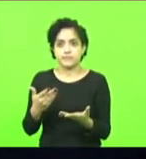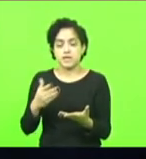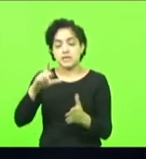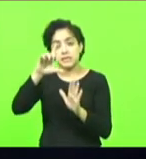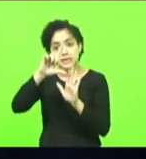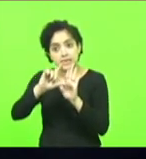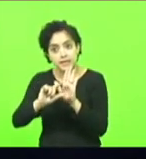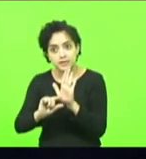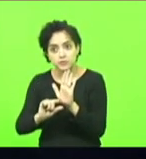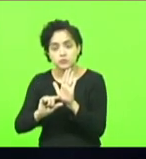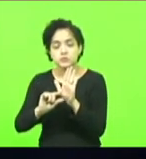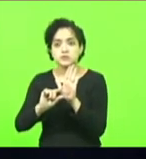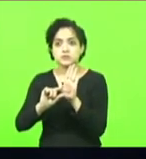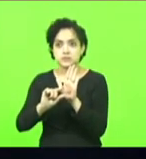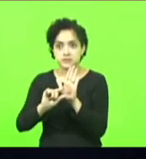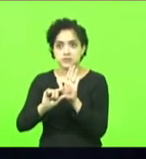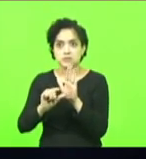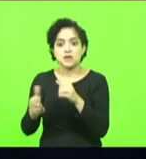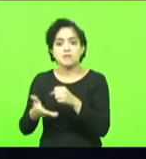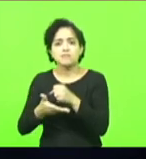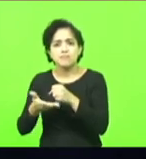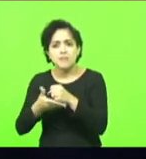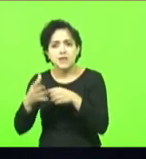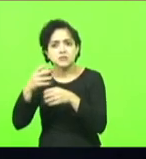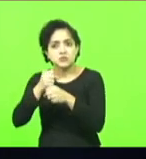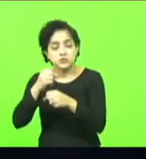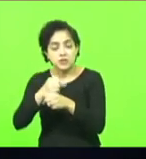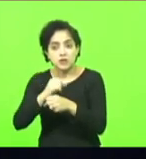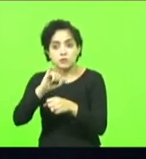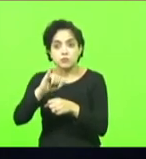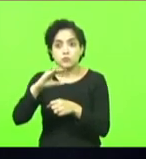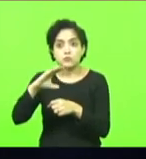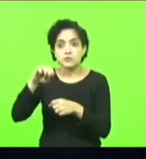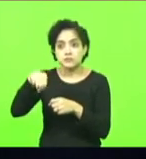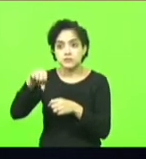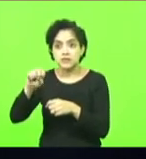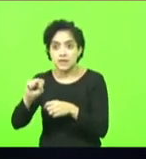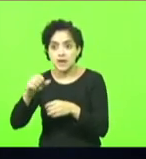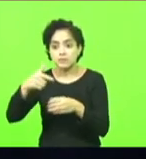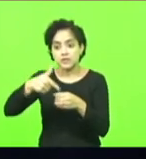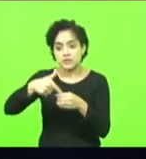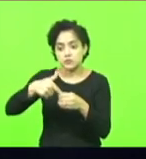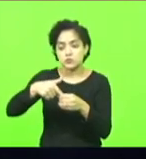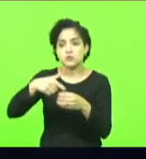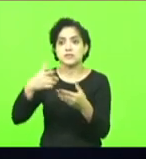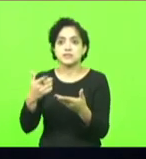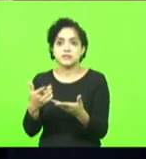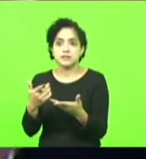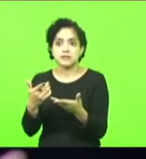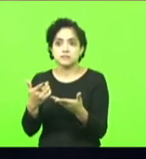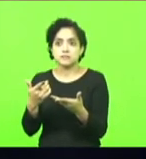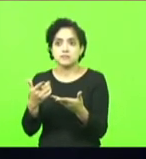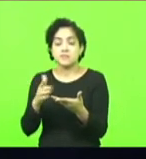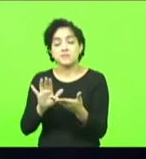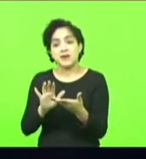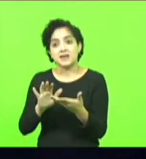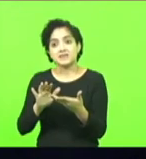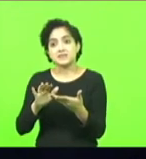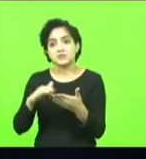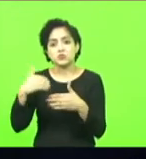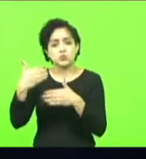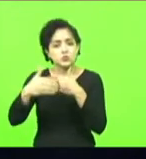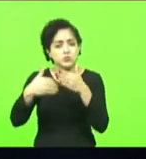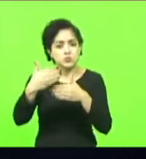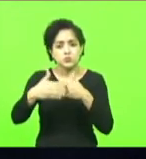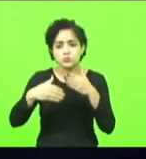reduzir a base de cálculo do ICMS no que cobra da gasolina, do diesel. Só que o efeito cascata, tudo